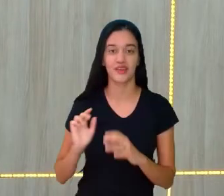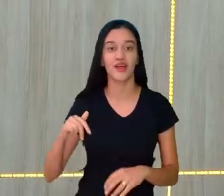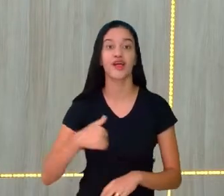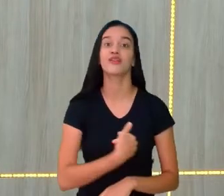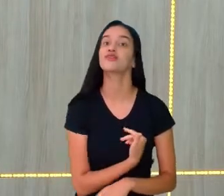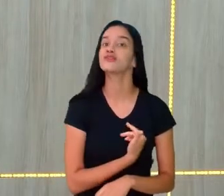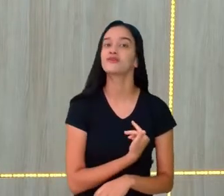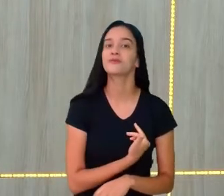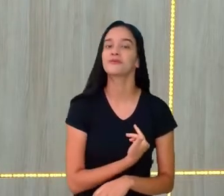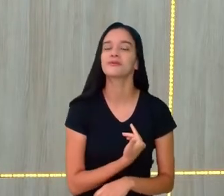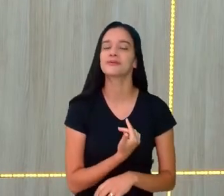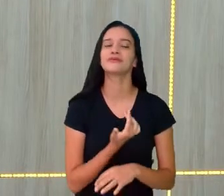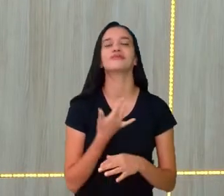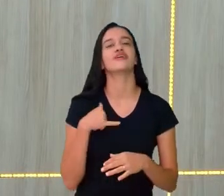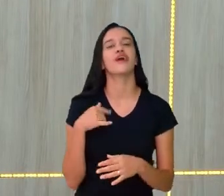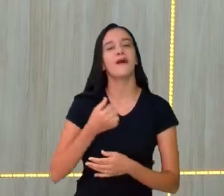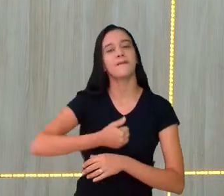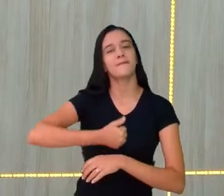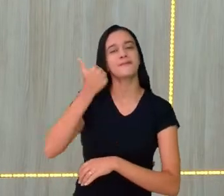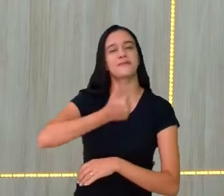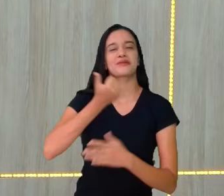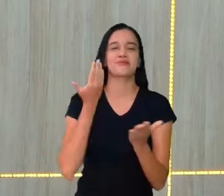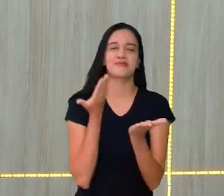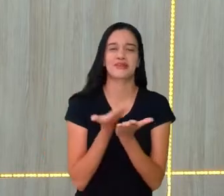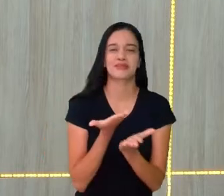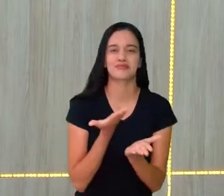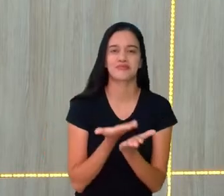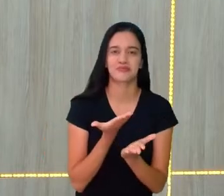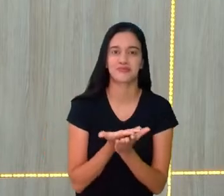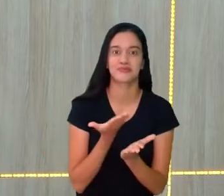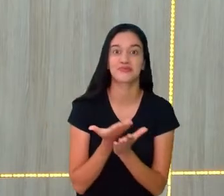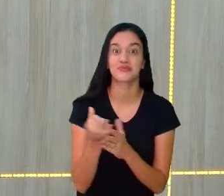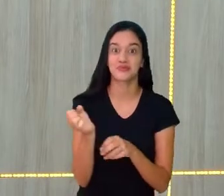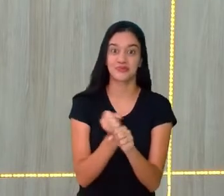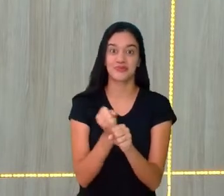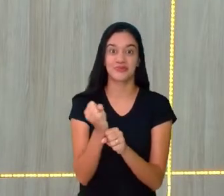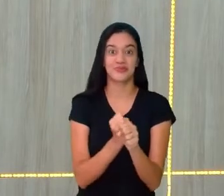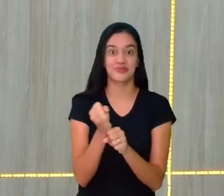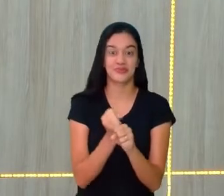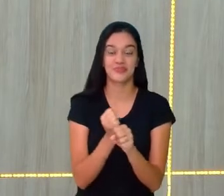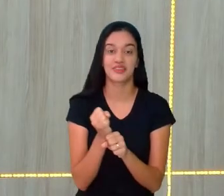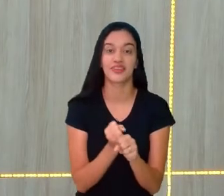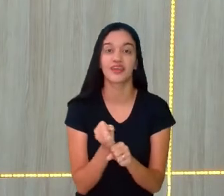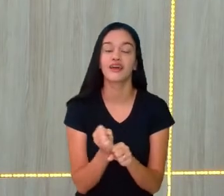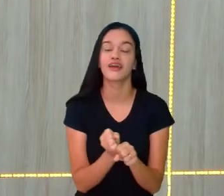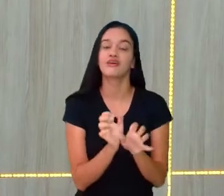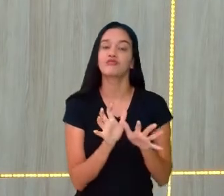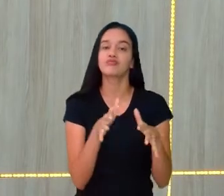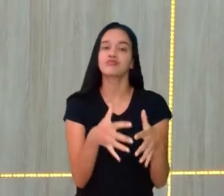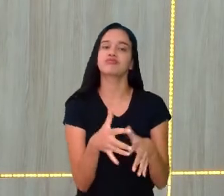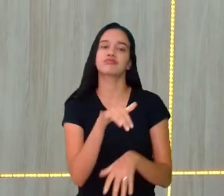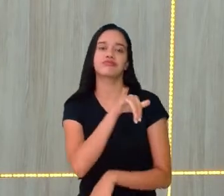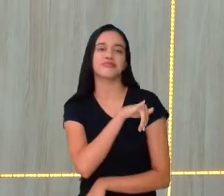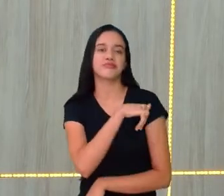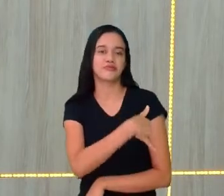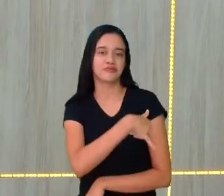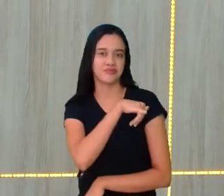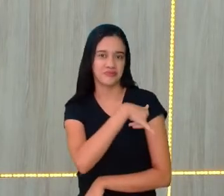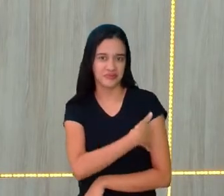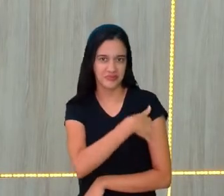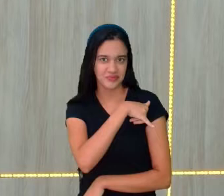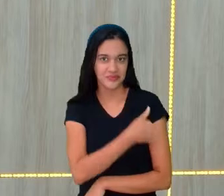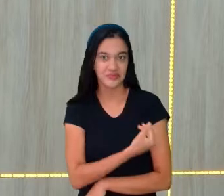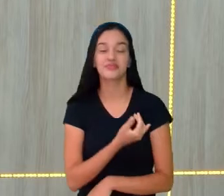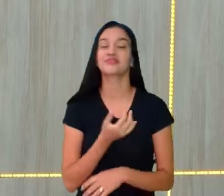nós vamos para a nossa primeira aula do ano para as turmas da educação de jovens